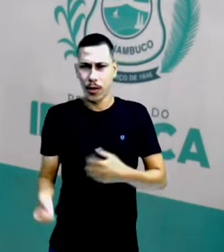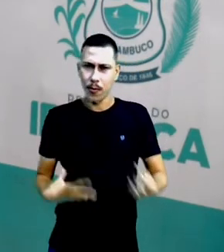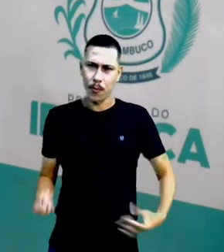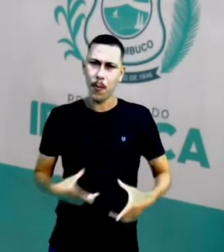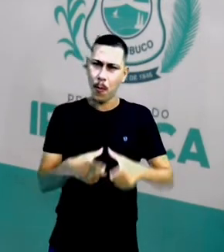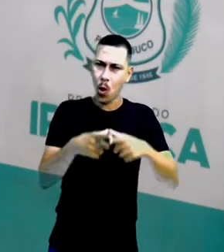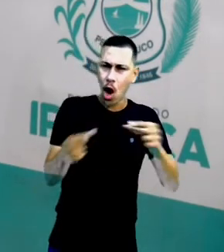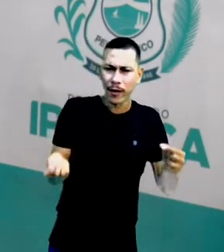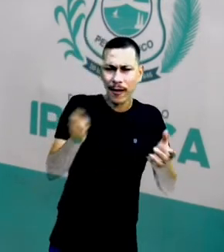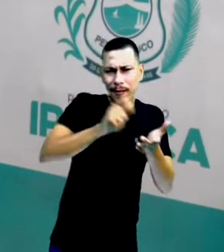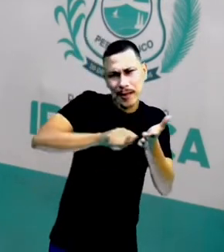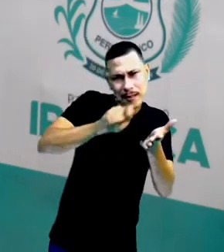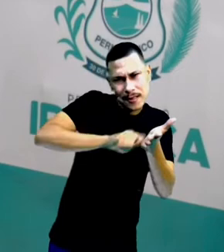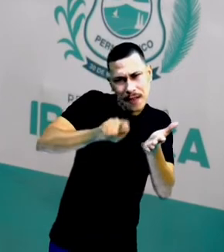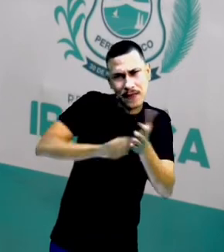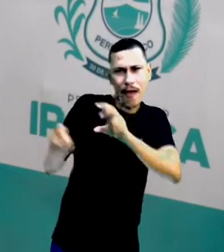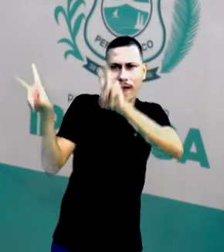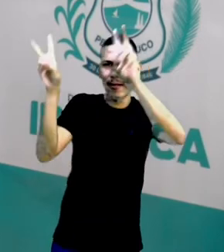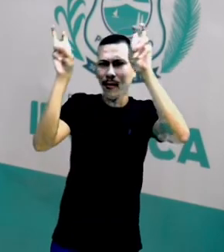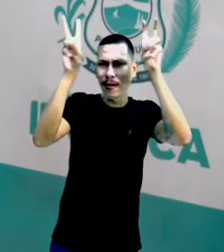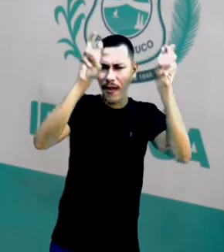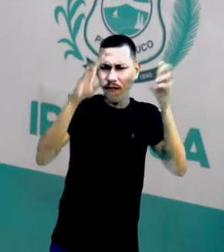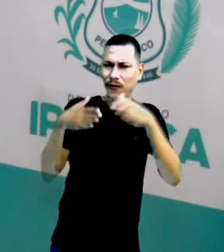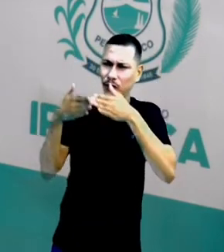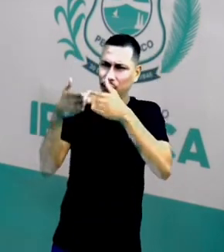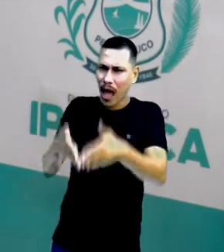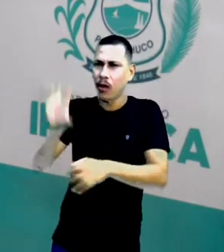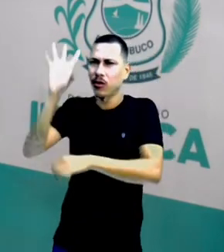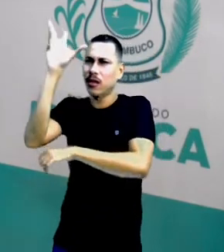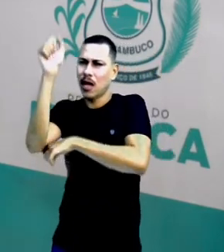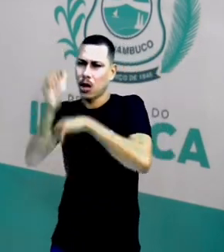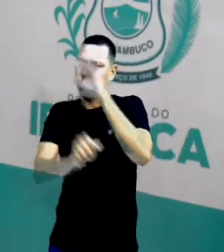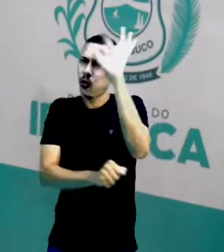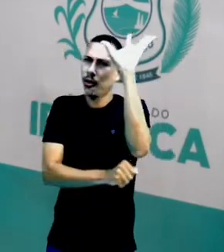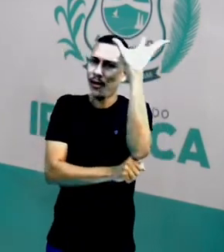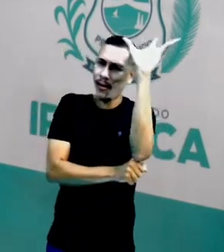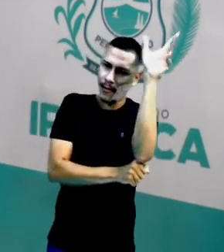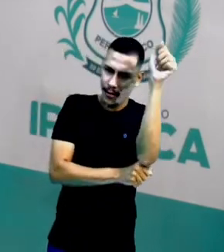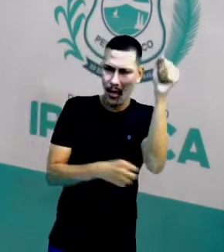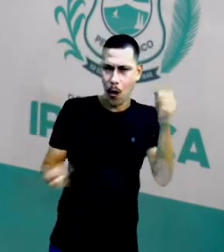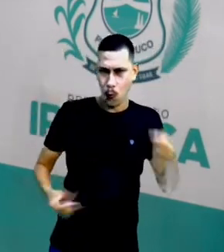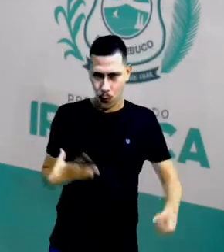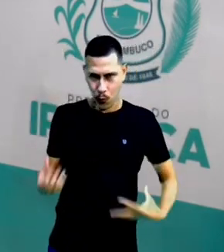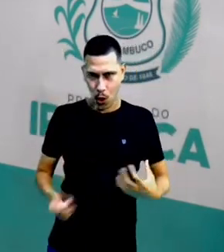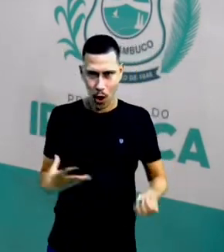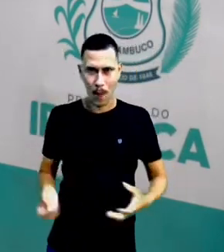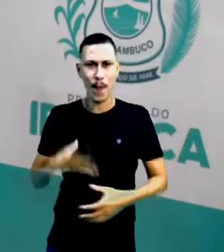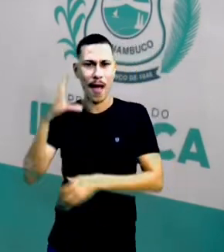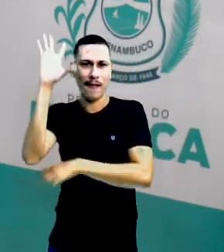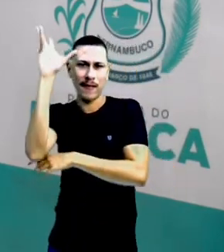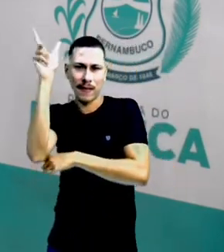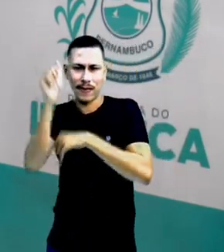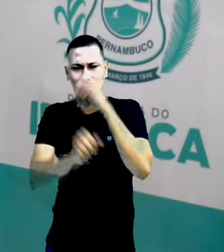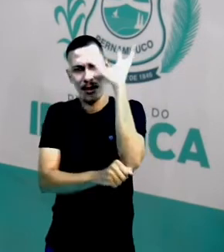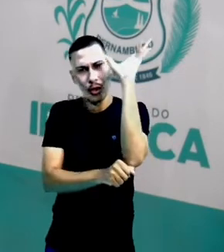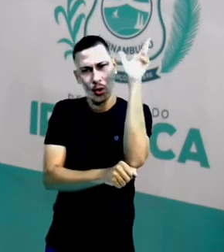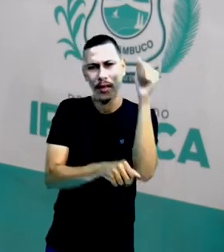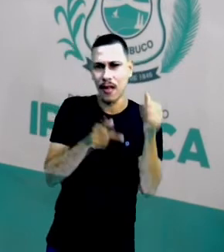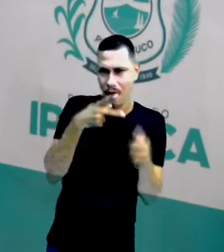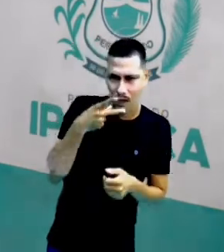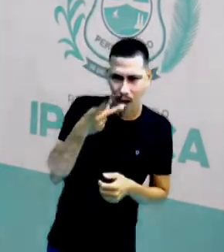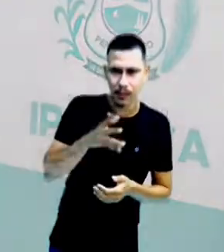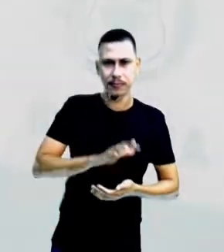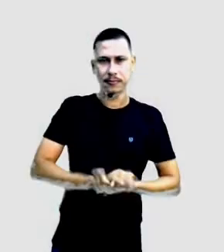escrevia temáticas voltadas para a natureza. Isso no poema tradicional do haikai. Hoje, em